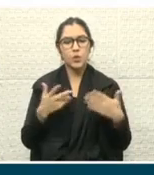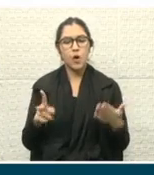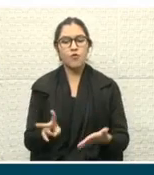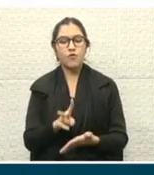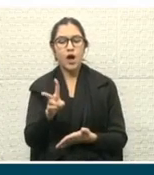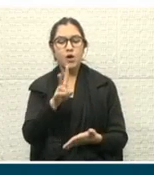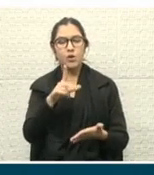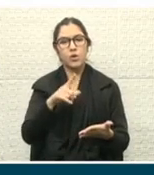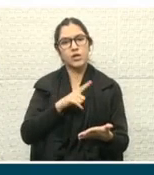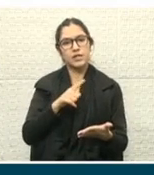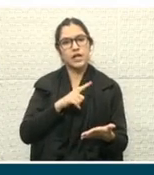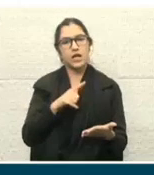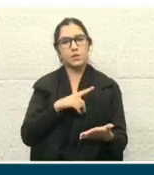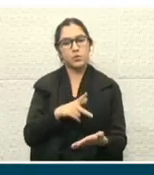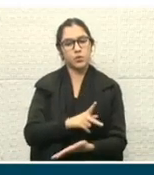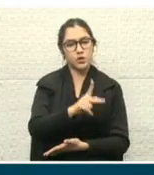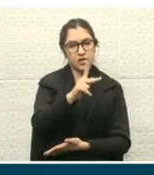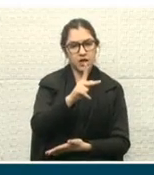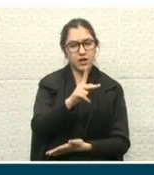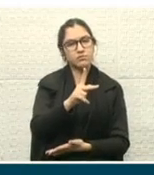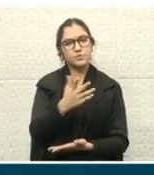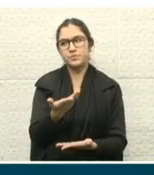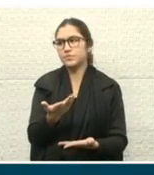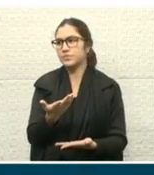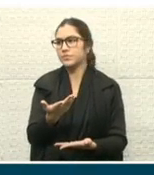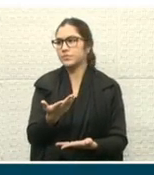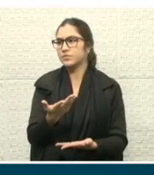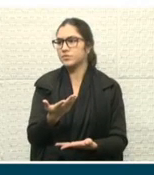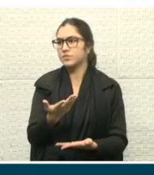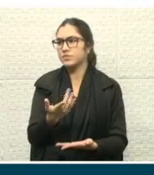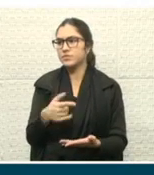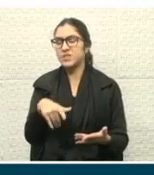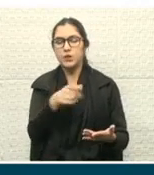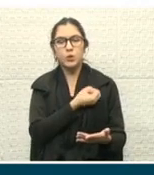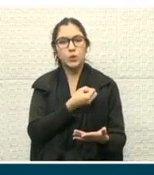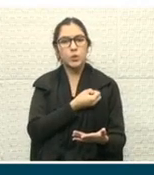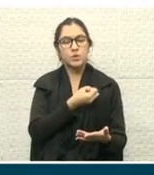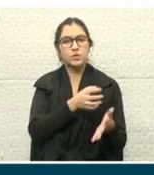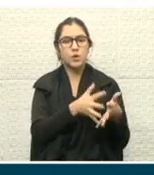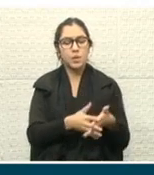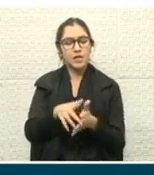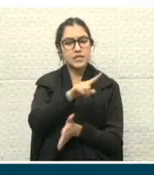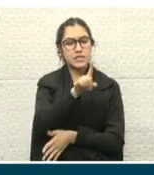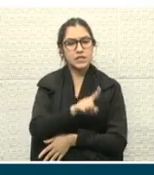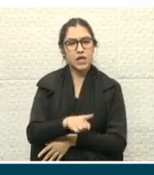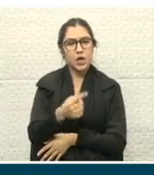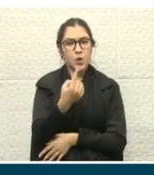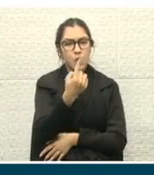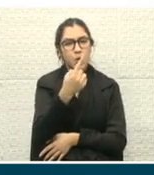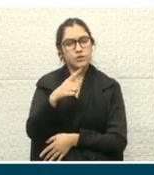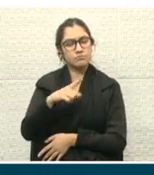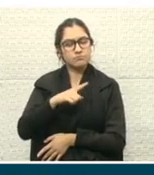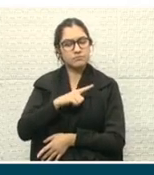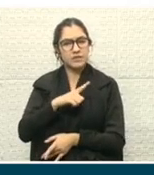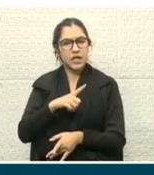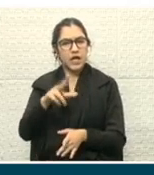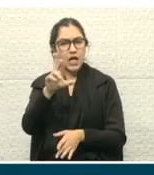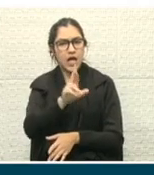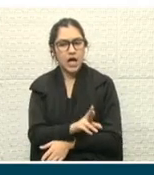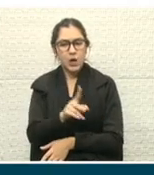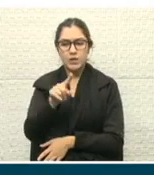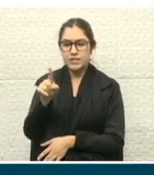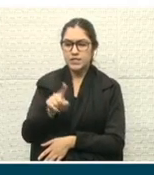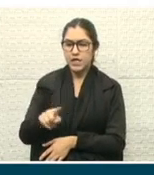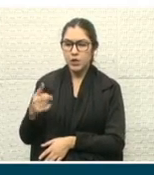valores assumidos por K para os quais esses números complexos Z1 seja real e Z2